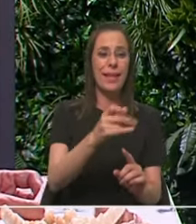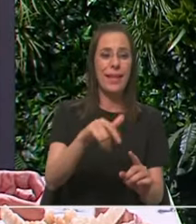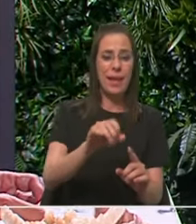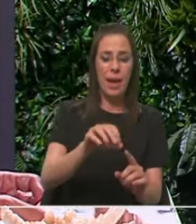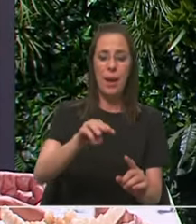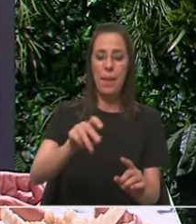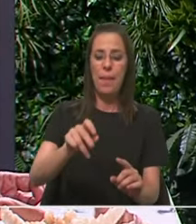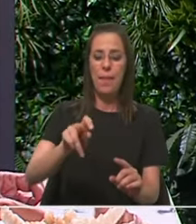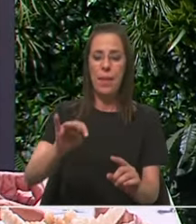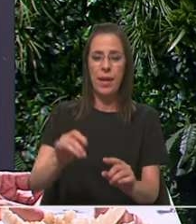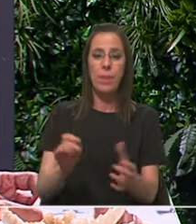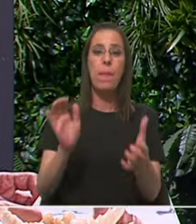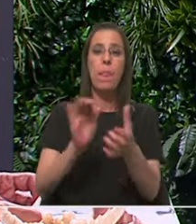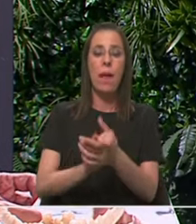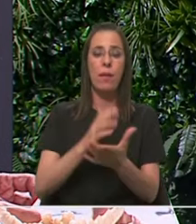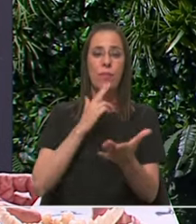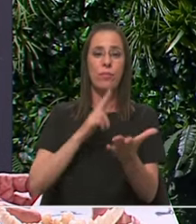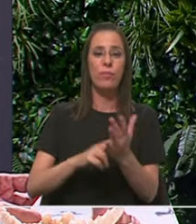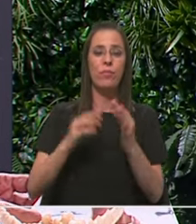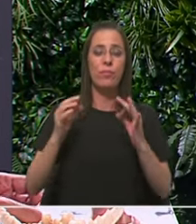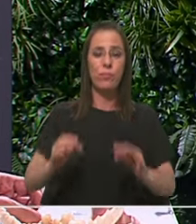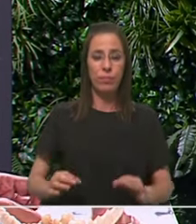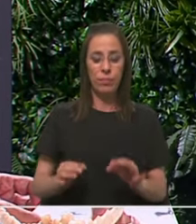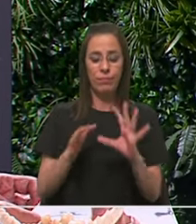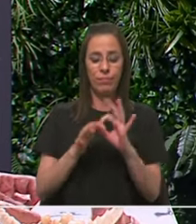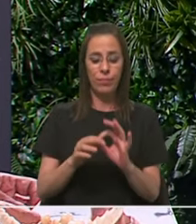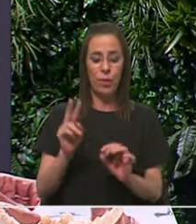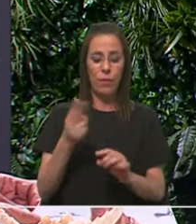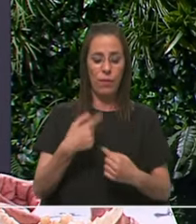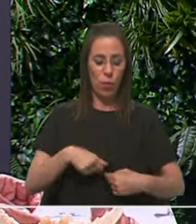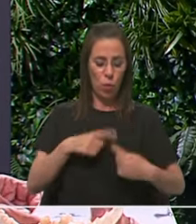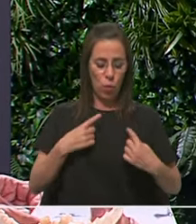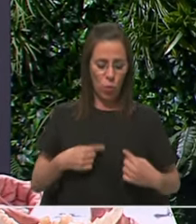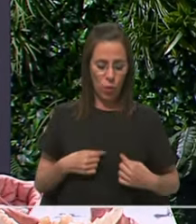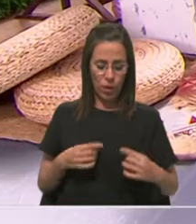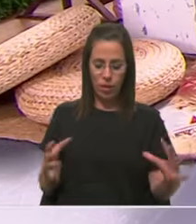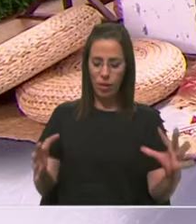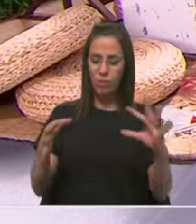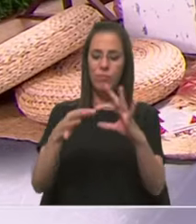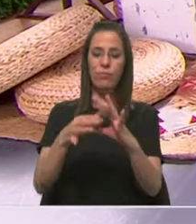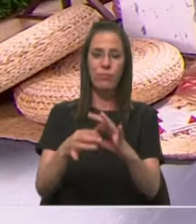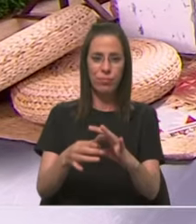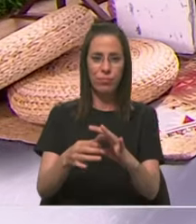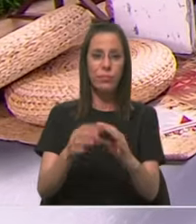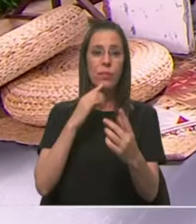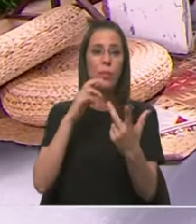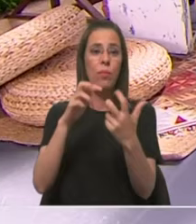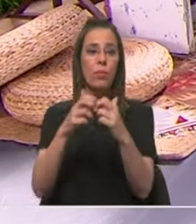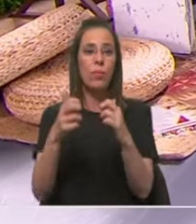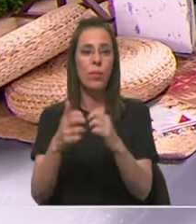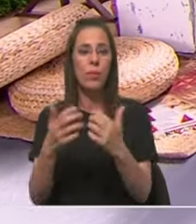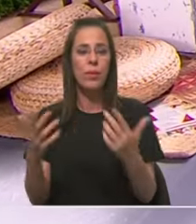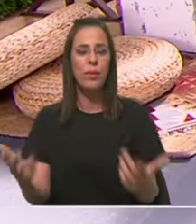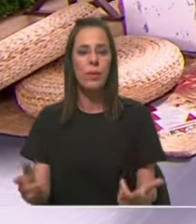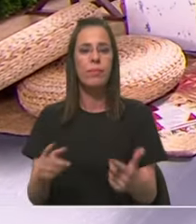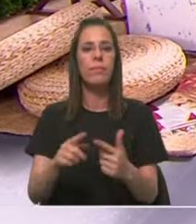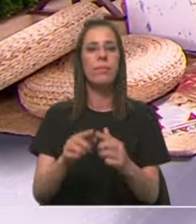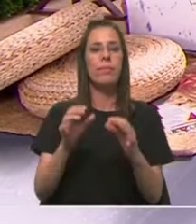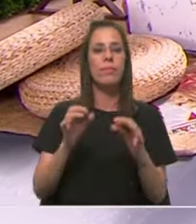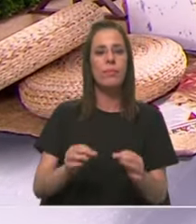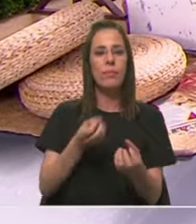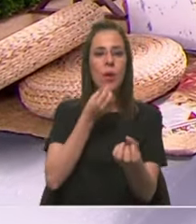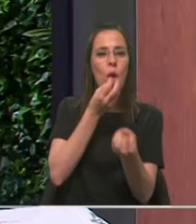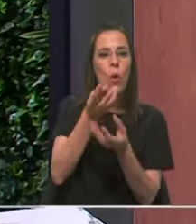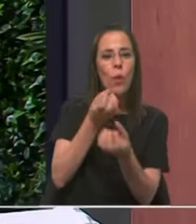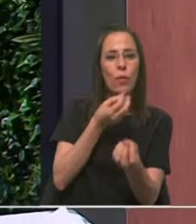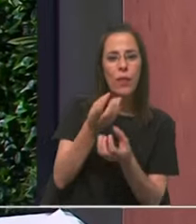Marisa. O casamento verdadeiro é a união de dois corações que consigam sempre falar sobre problemas, que sejam confidentes